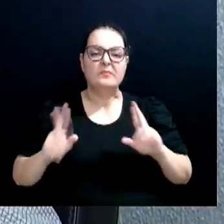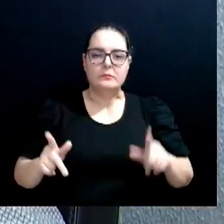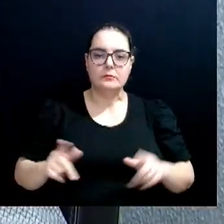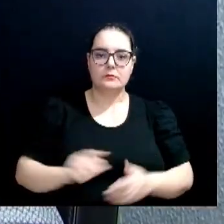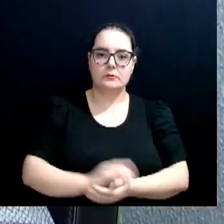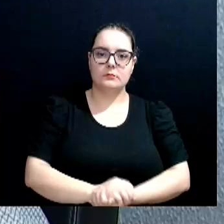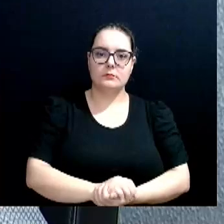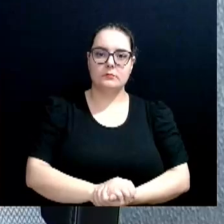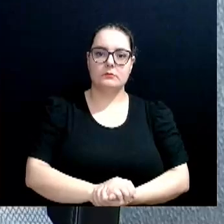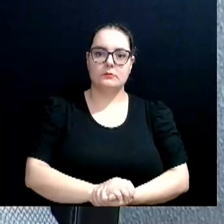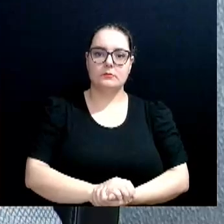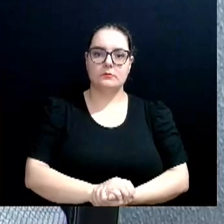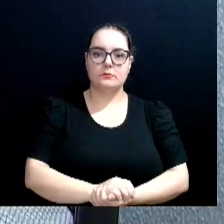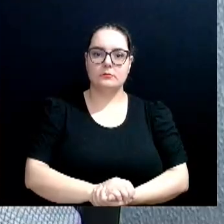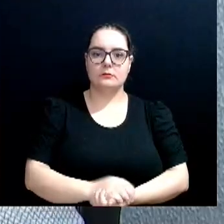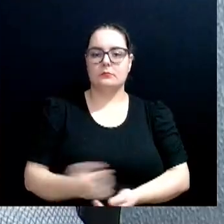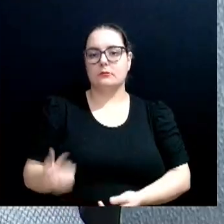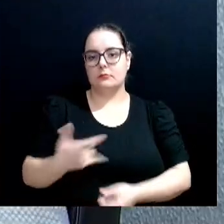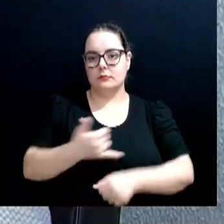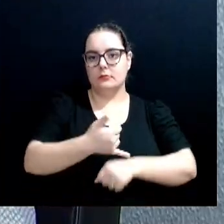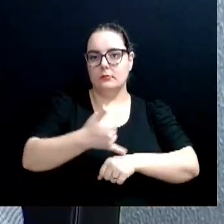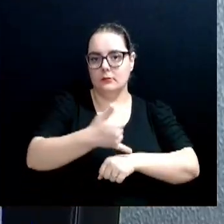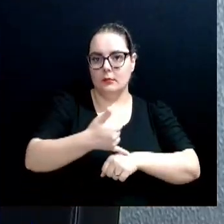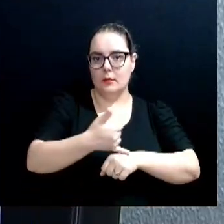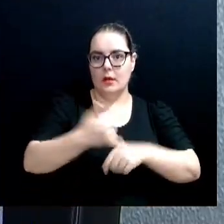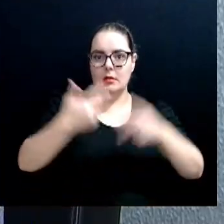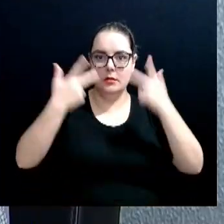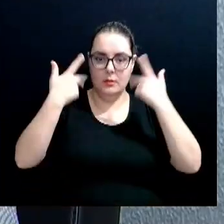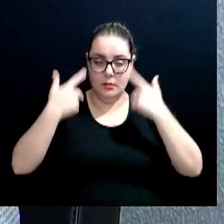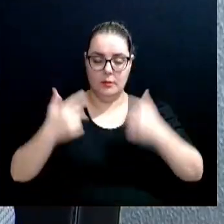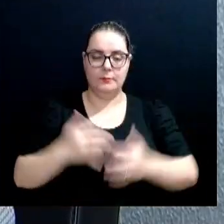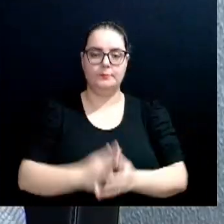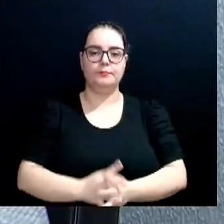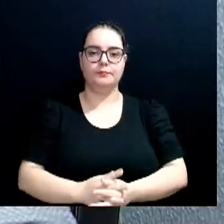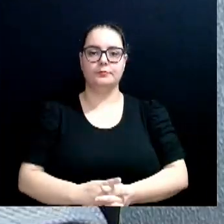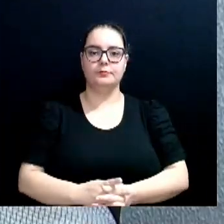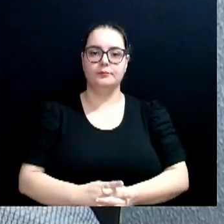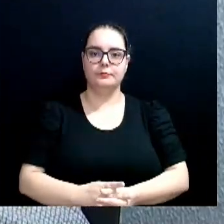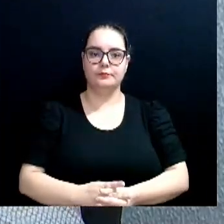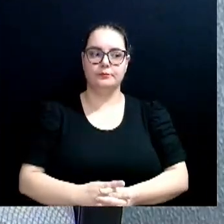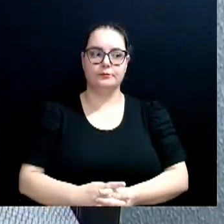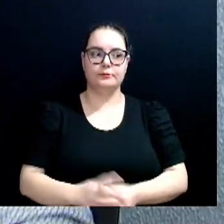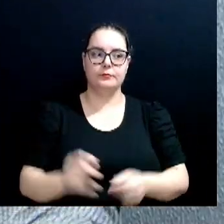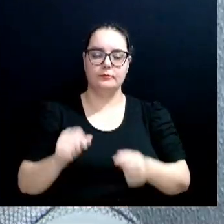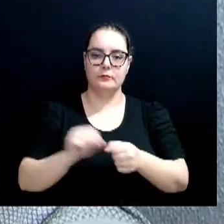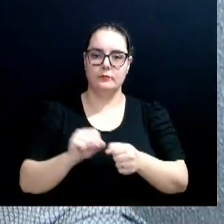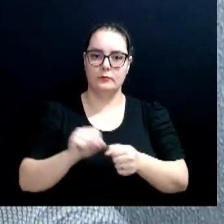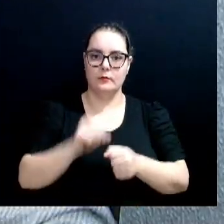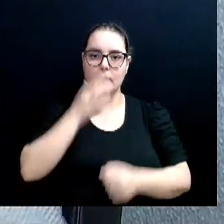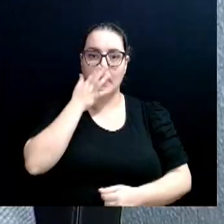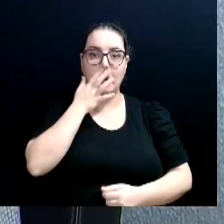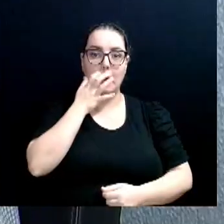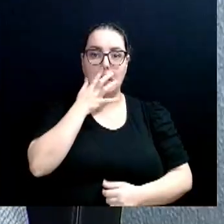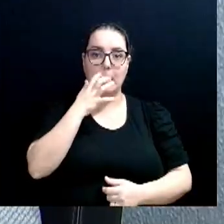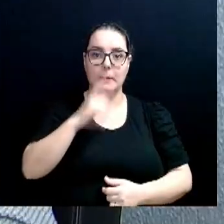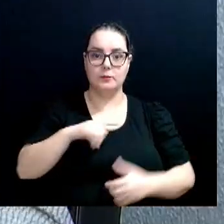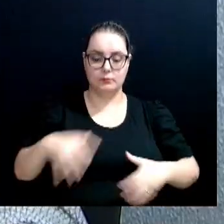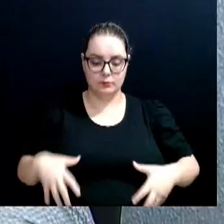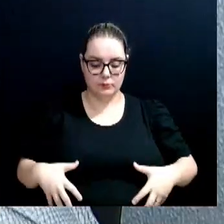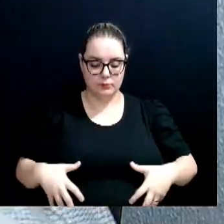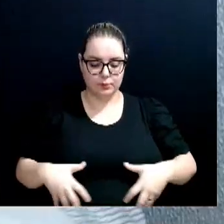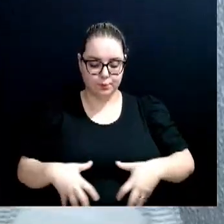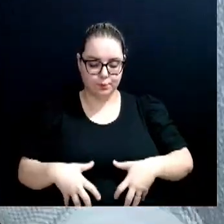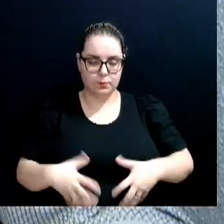gordura normal, aquela gordura que ela acaba fazendo com que ela tenha lá uma barriguinha, né? Uma